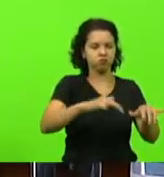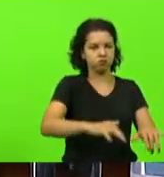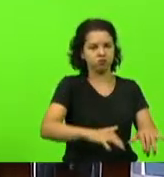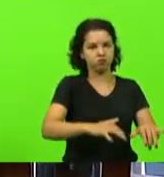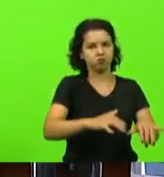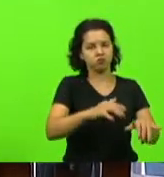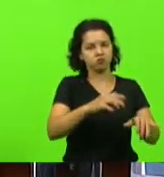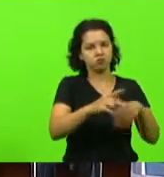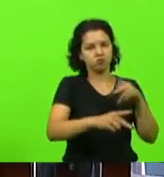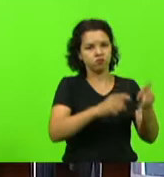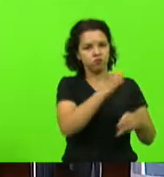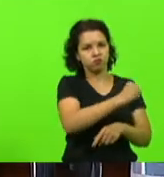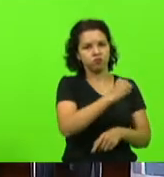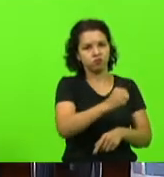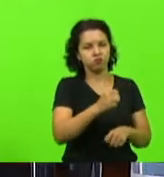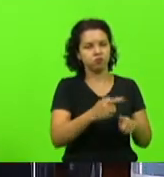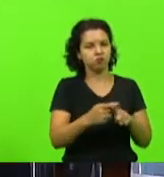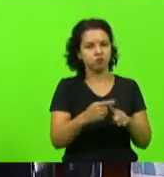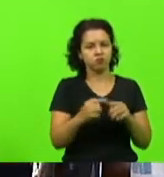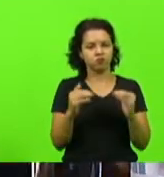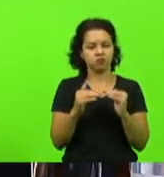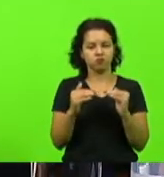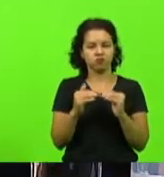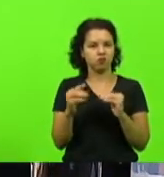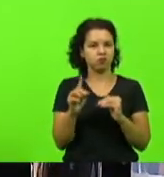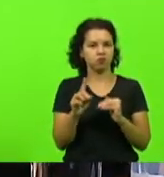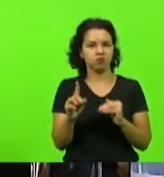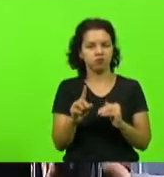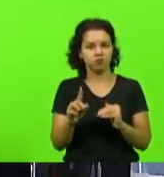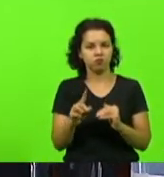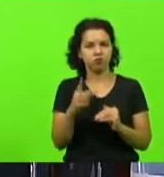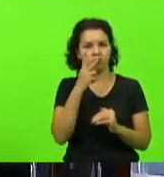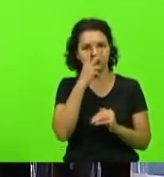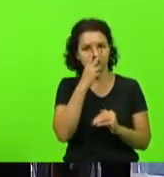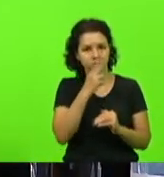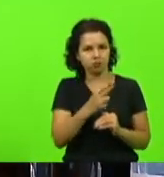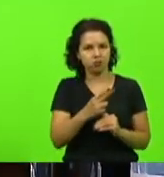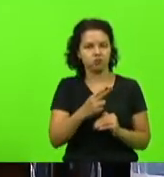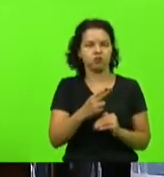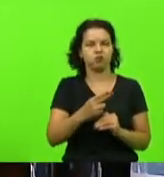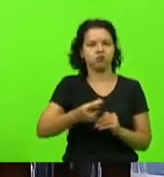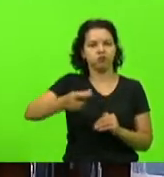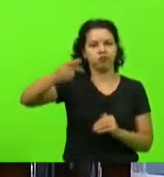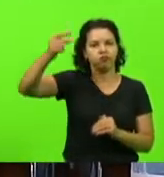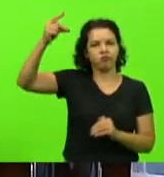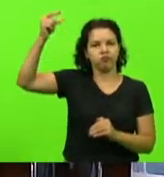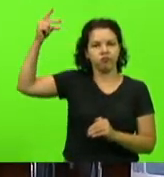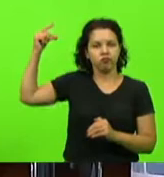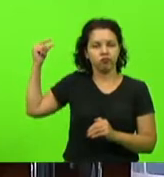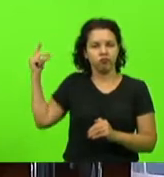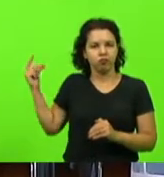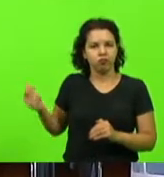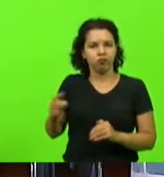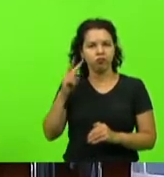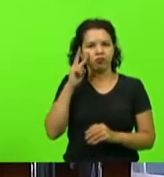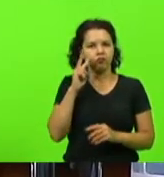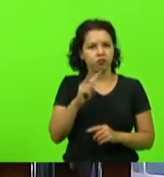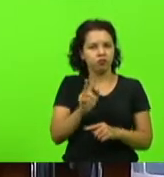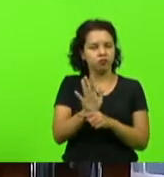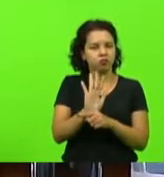questão geopolítica. Parece que a gente está vivendo agora em tempos da barbárie, quando a gente assiste os filmes